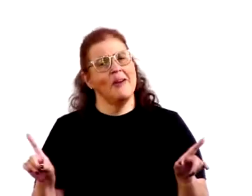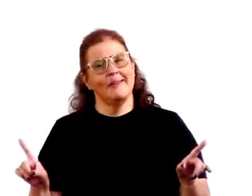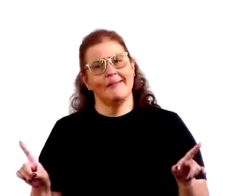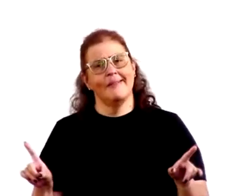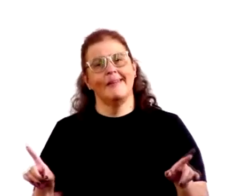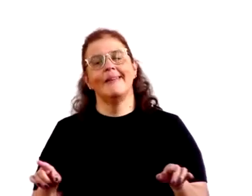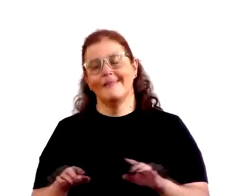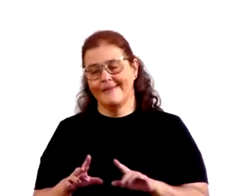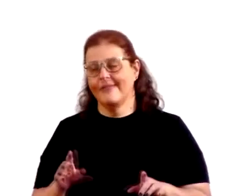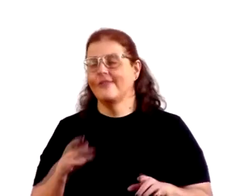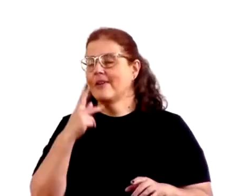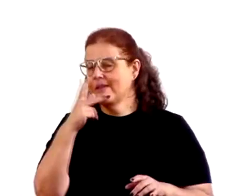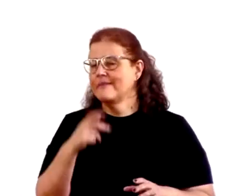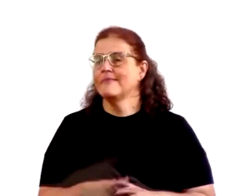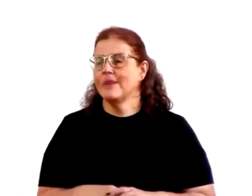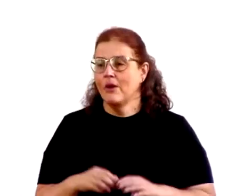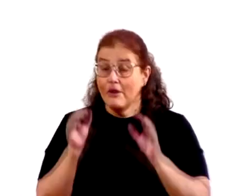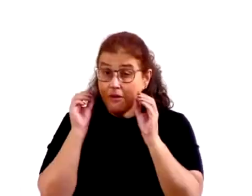da Glória,